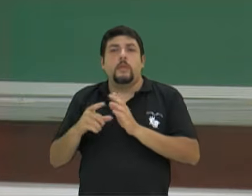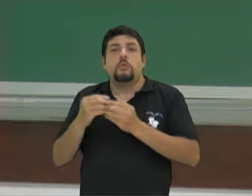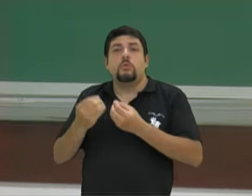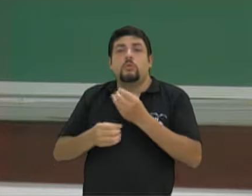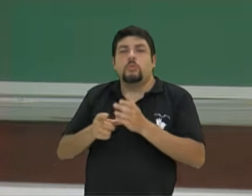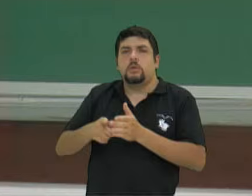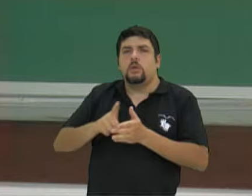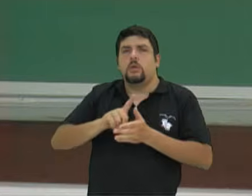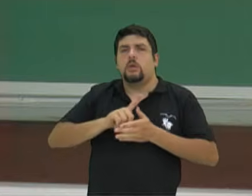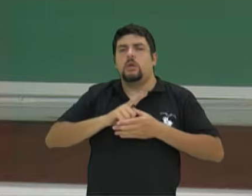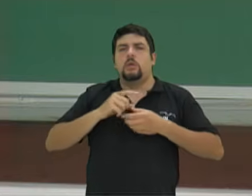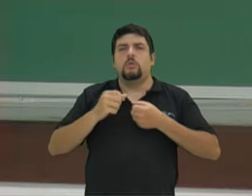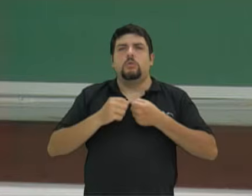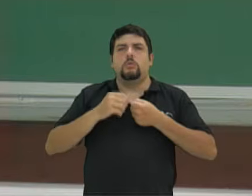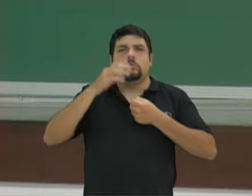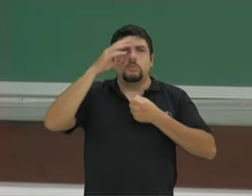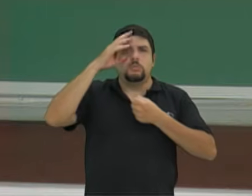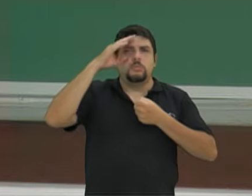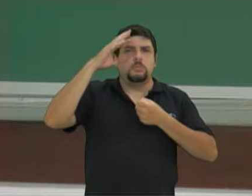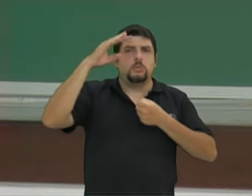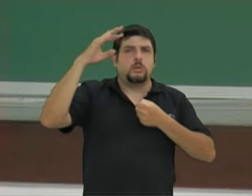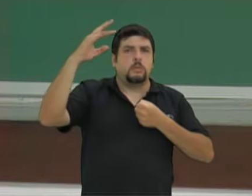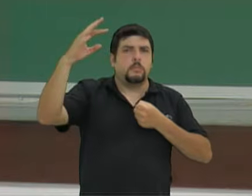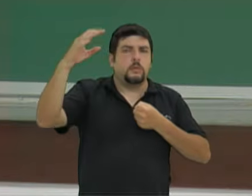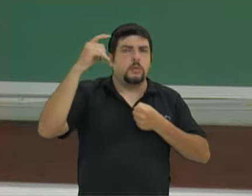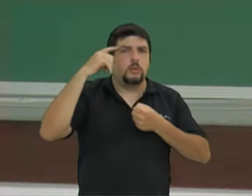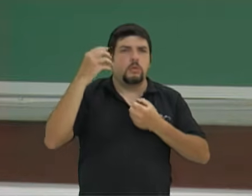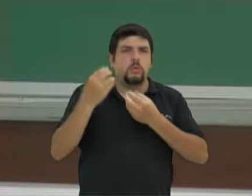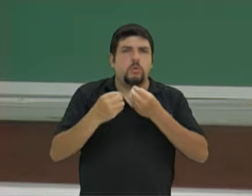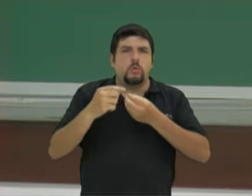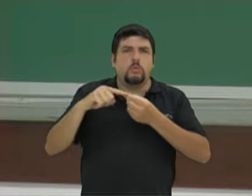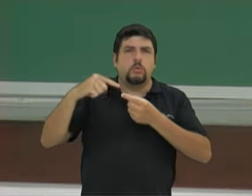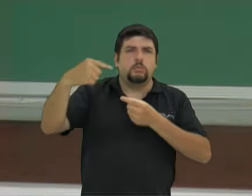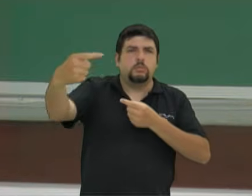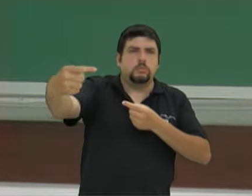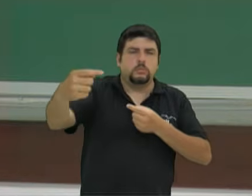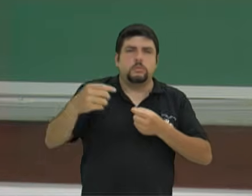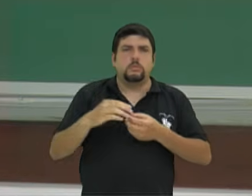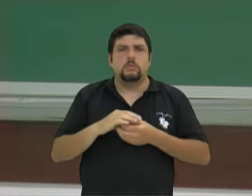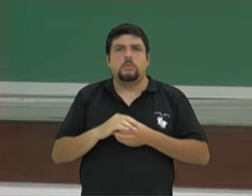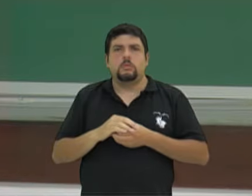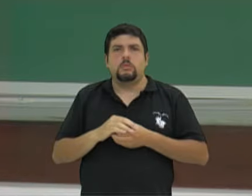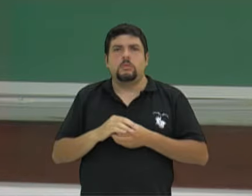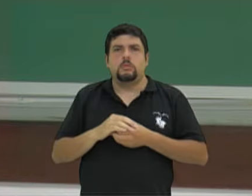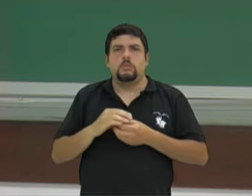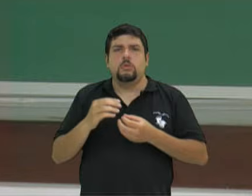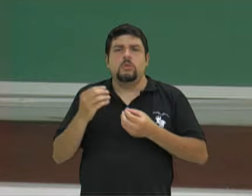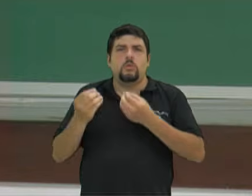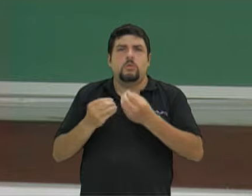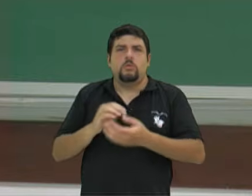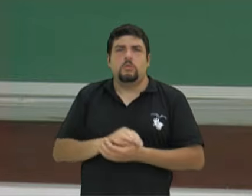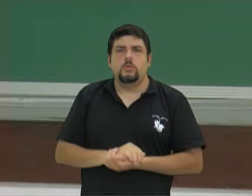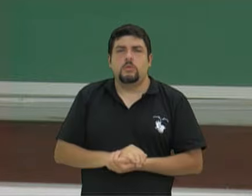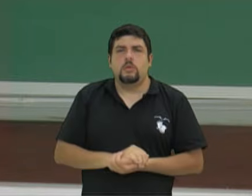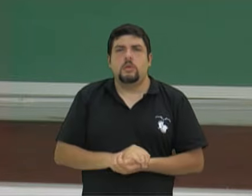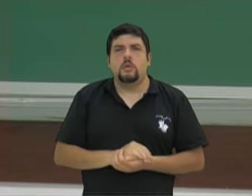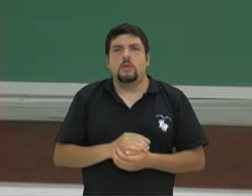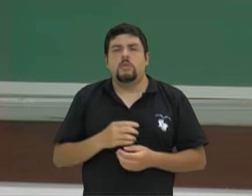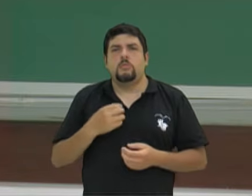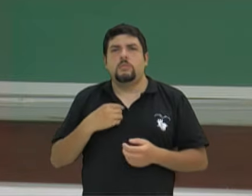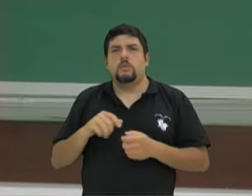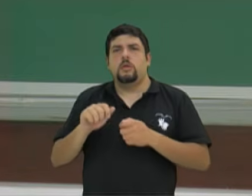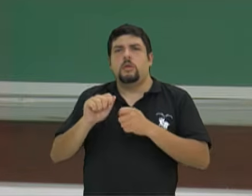ele pega um ato anterior e joga aquele cara que não fazia nada, ele vai se sacudir um pouco mais. Então, ele vai